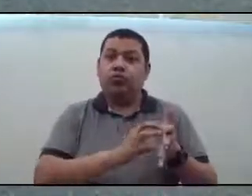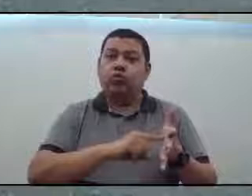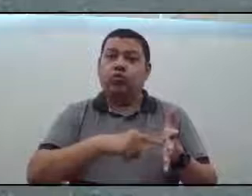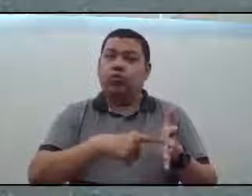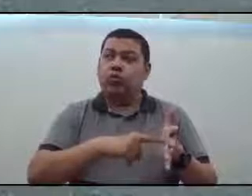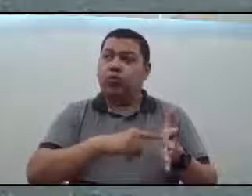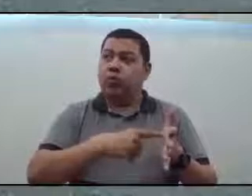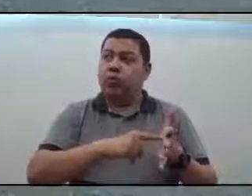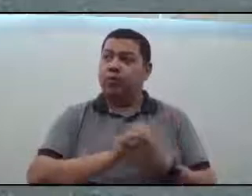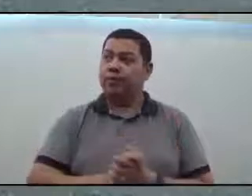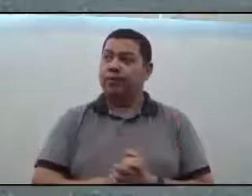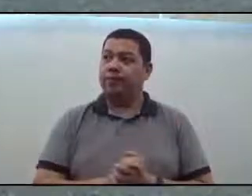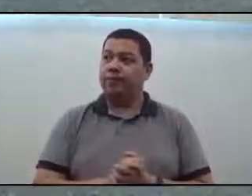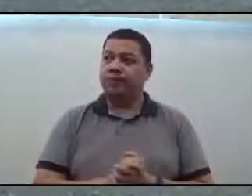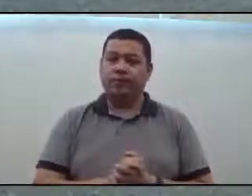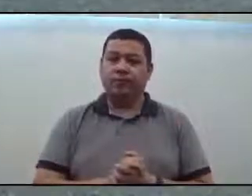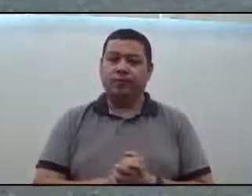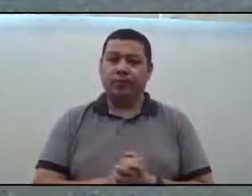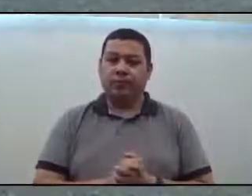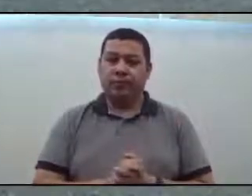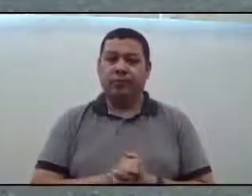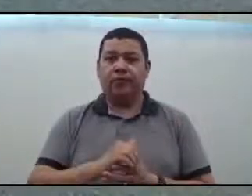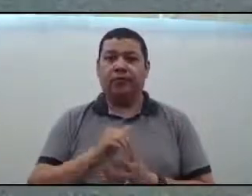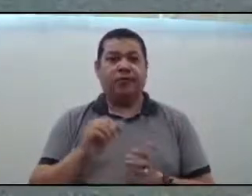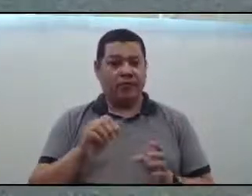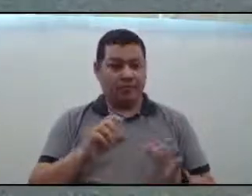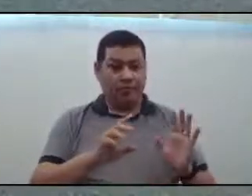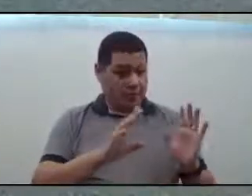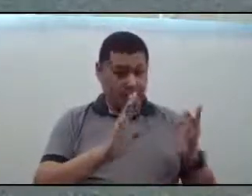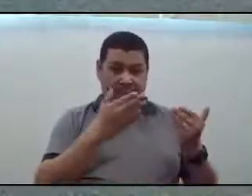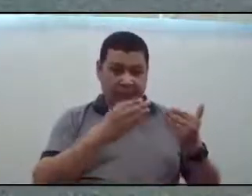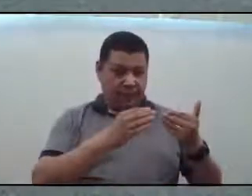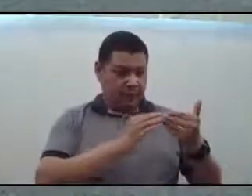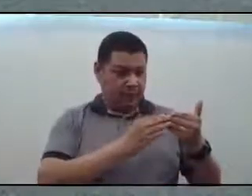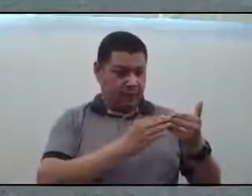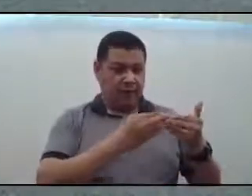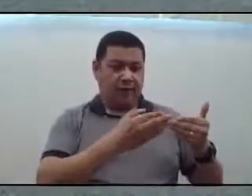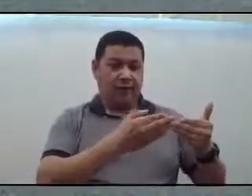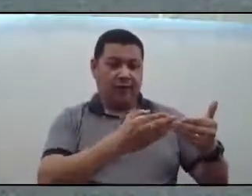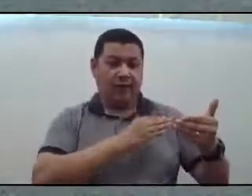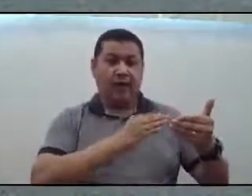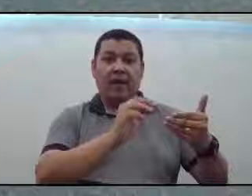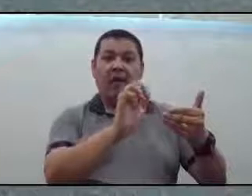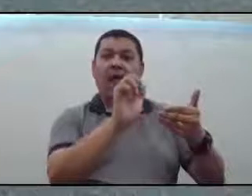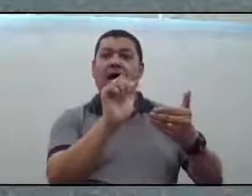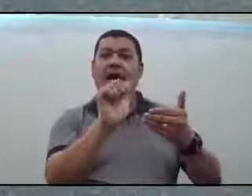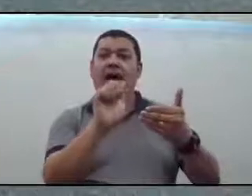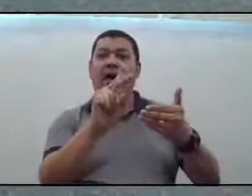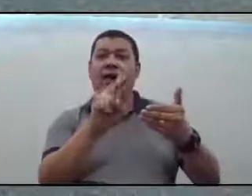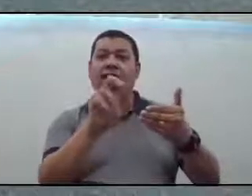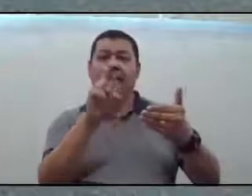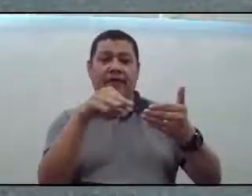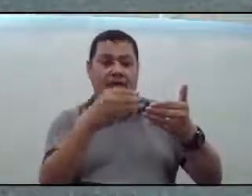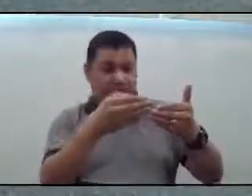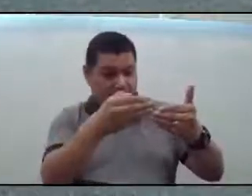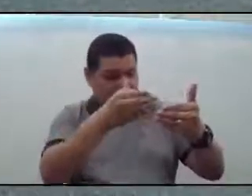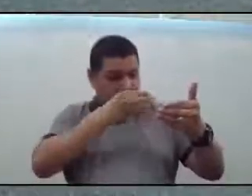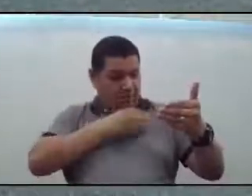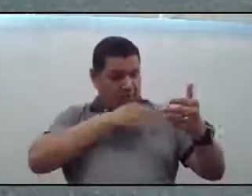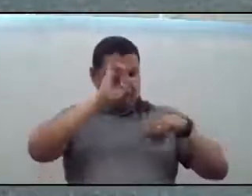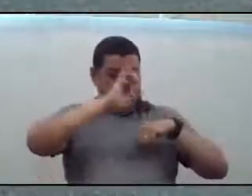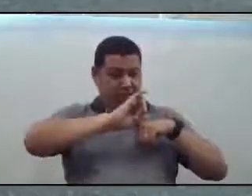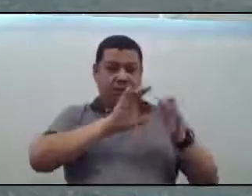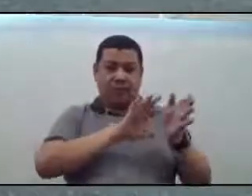trabalhos aqui da van ao centro de Cacoal. E a população do distrito do Riozinho cobrou, ah, mas que Riozinho é esquecido.